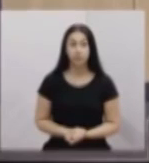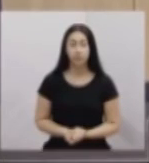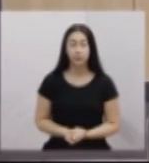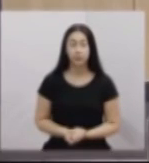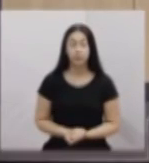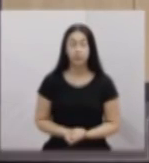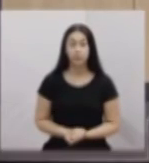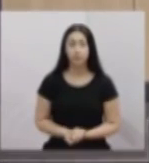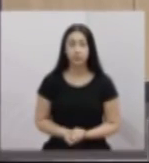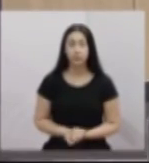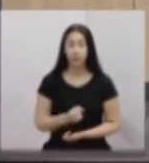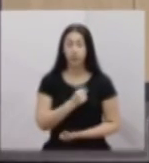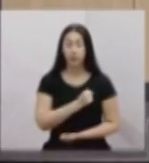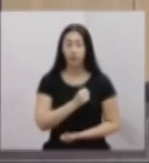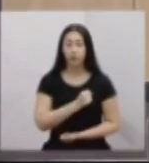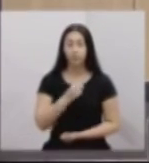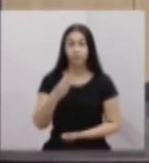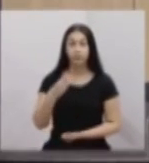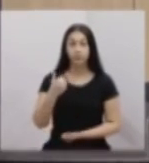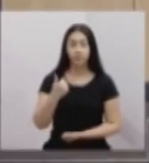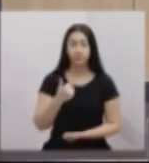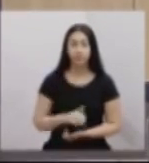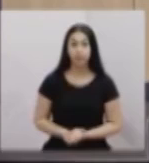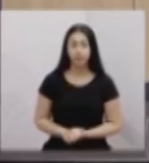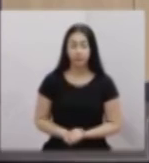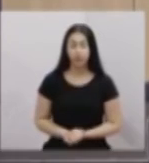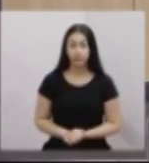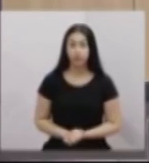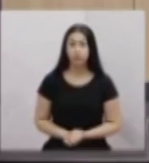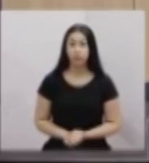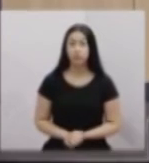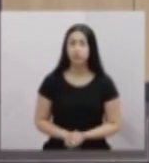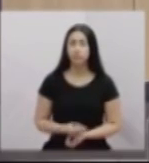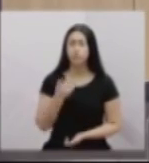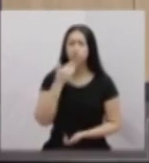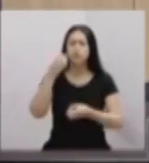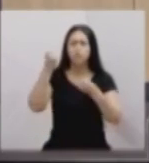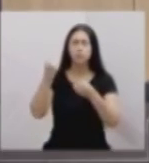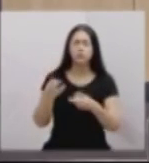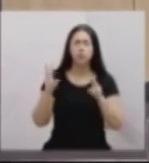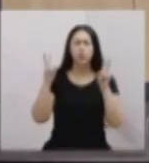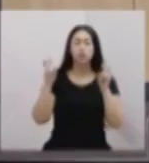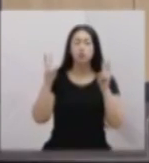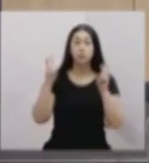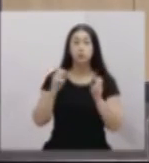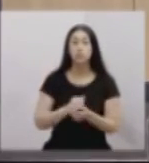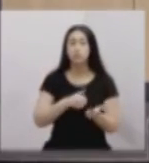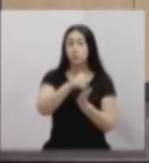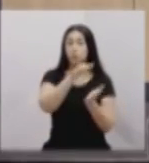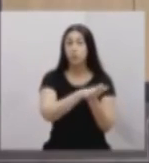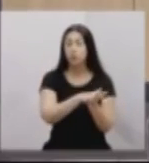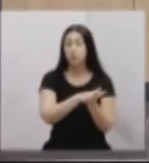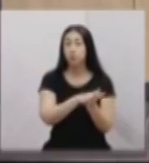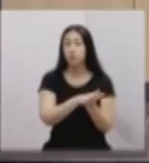Próximo pedido, número 31. Requer informações sobre as notificações e multas